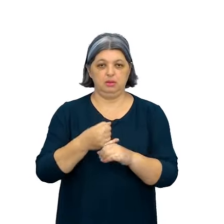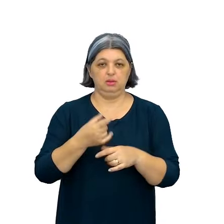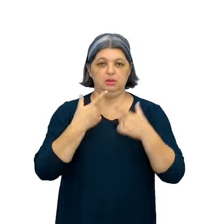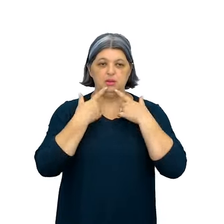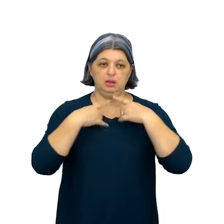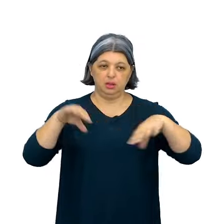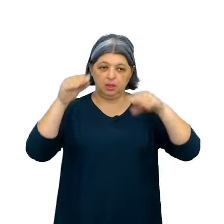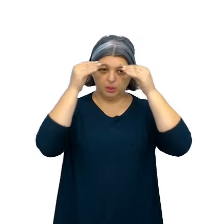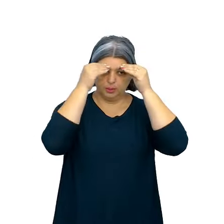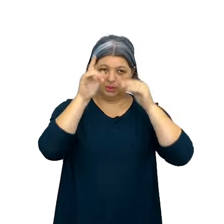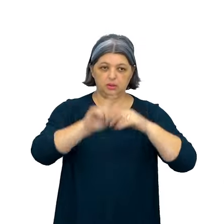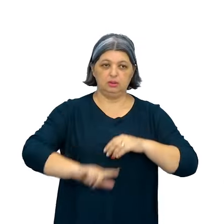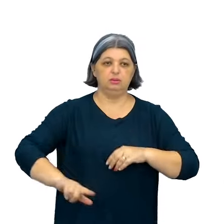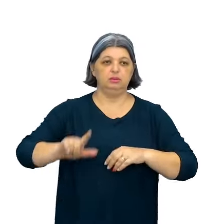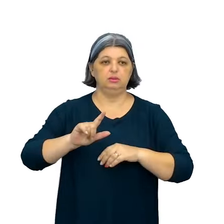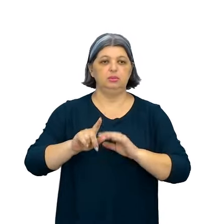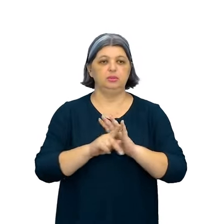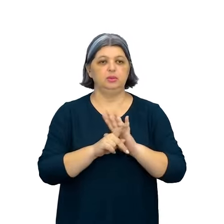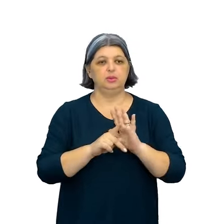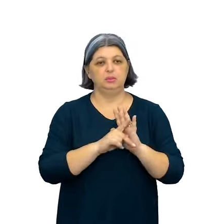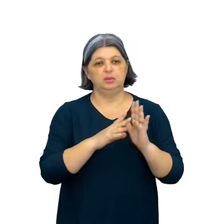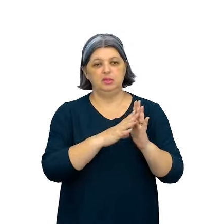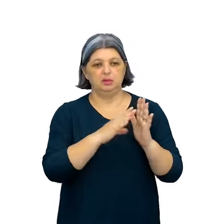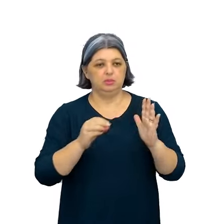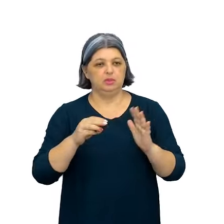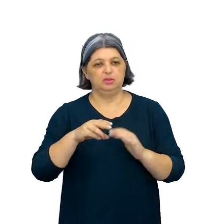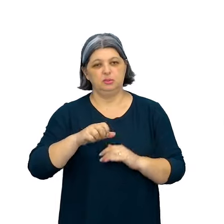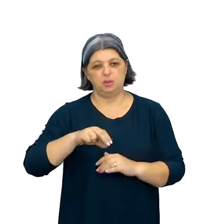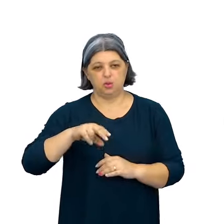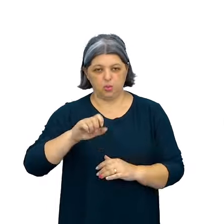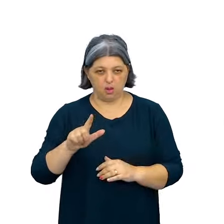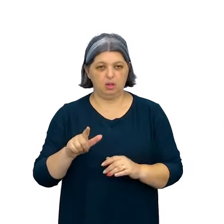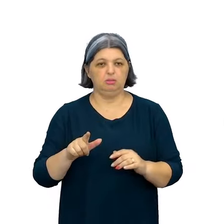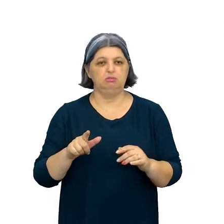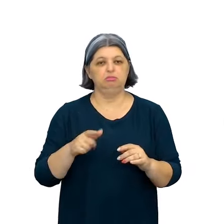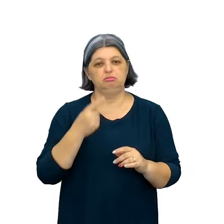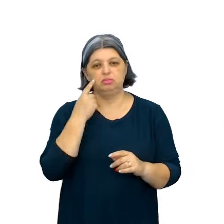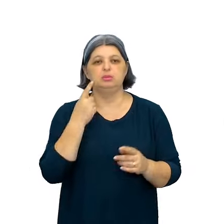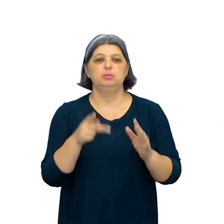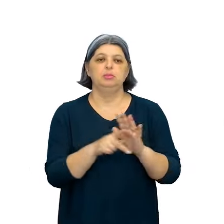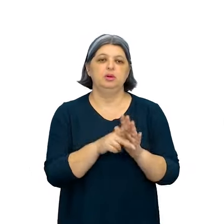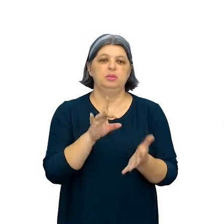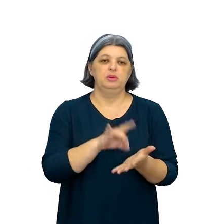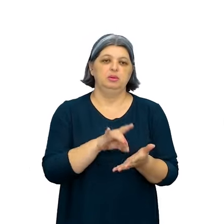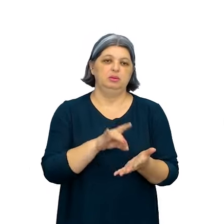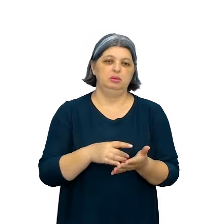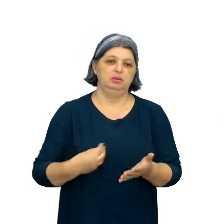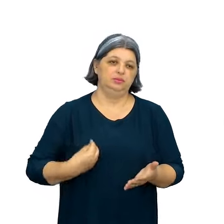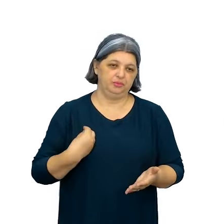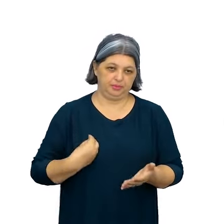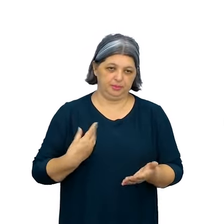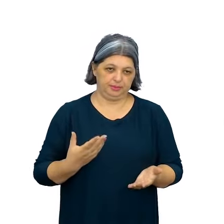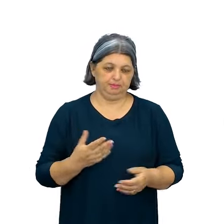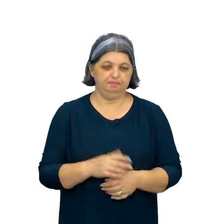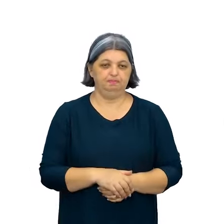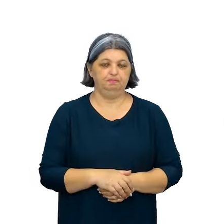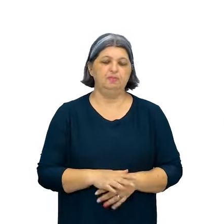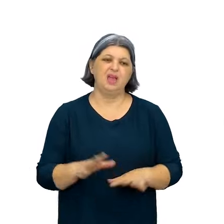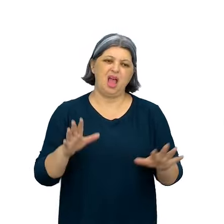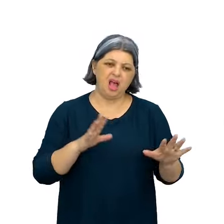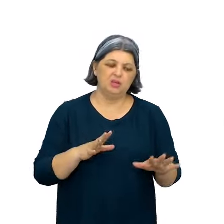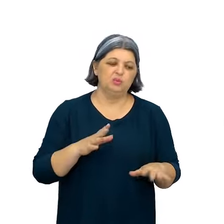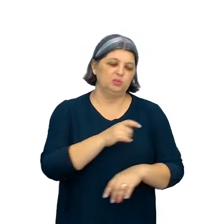literária e imite Manuel Bandeira, recriando a realidade por meio dela. Então, o aluno ele pode se sentir